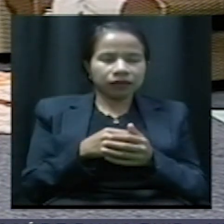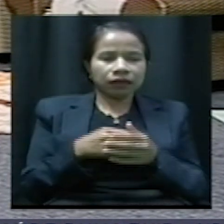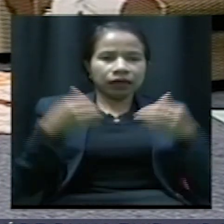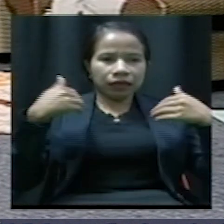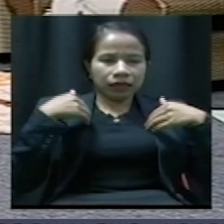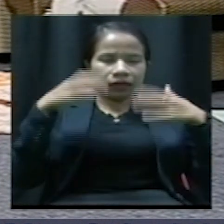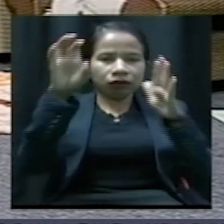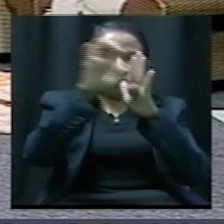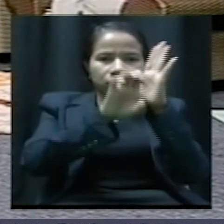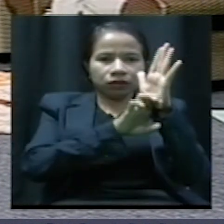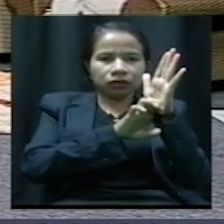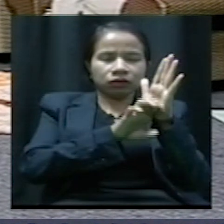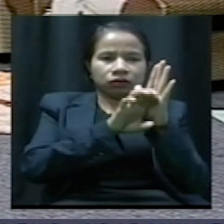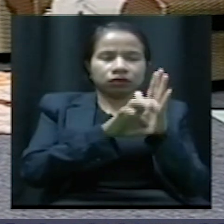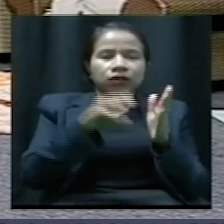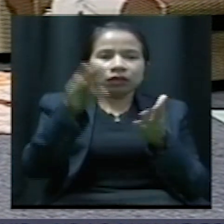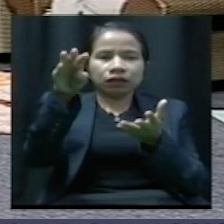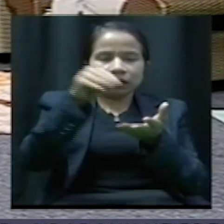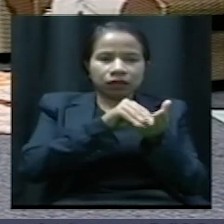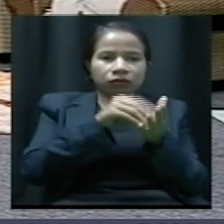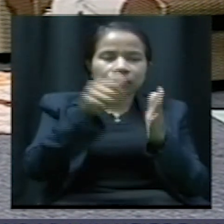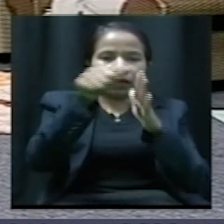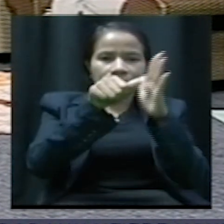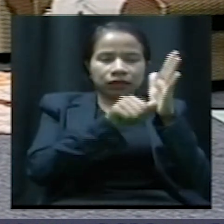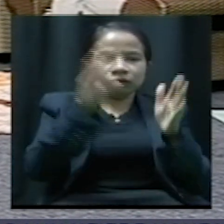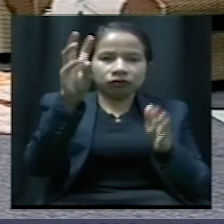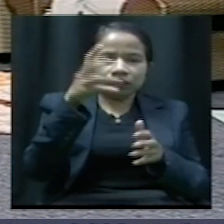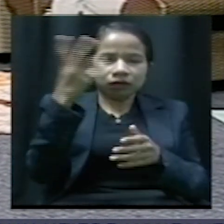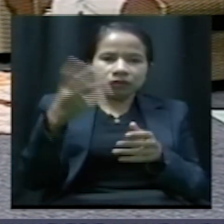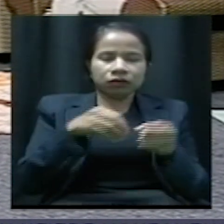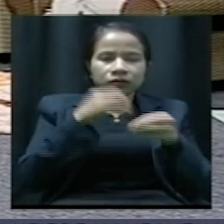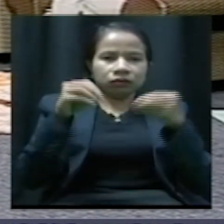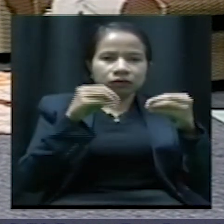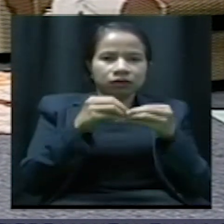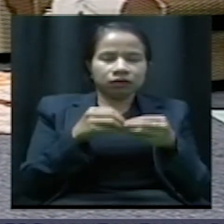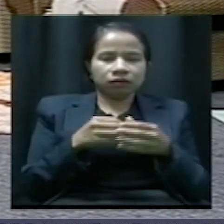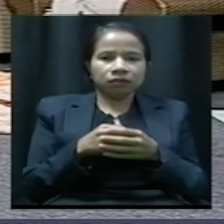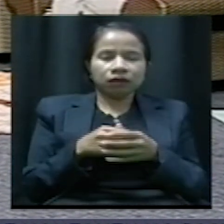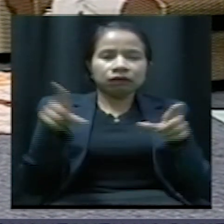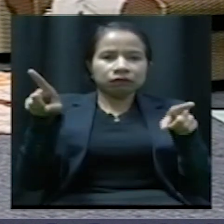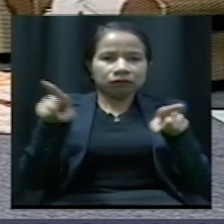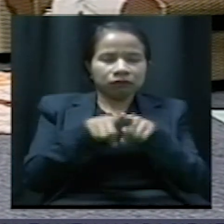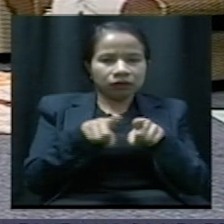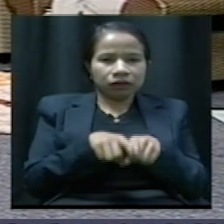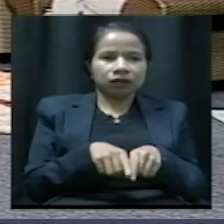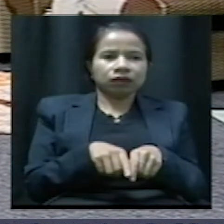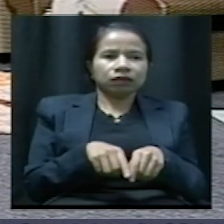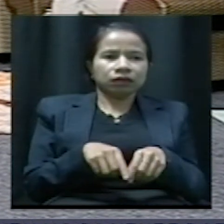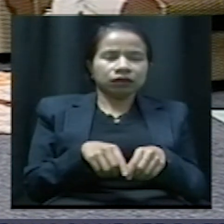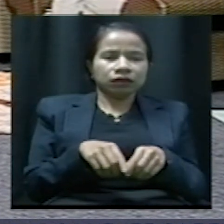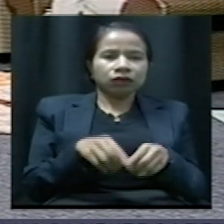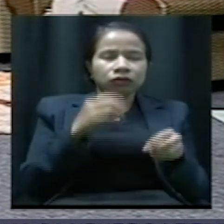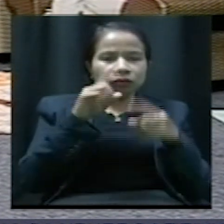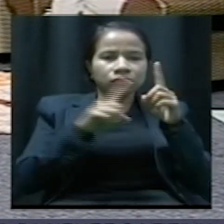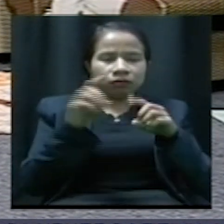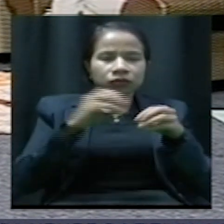e konstitusion consagra kata iha artigo de justice kole kona ba universidade dale igualdade ita kole mos kona ba direito